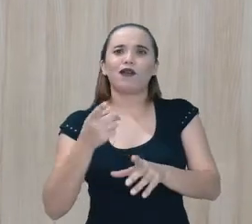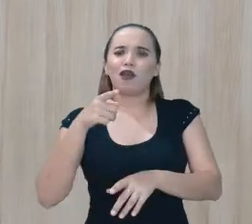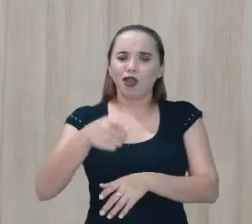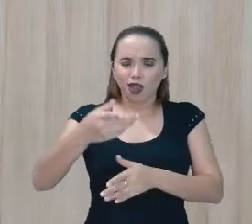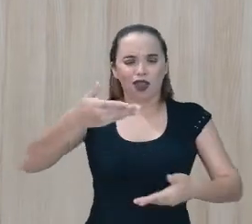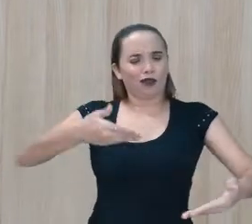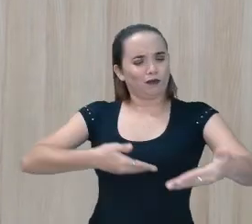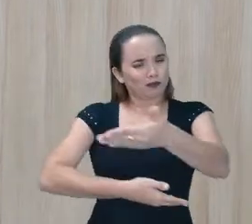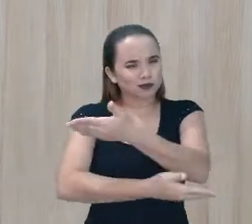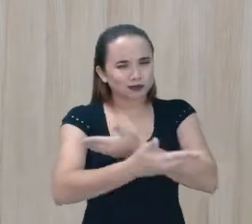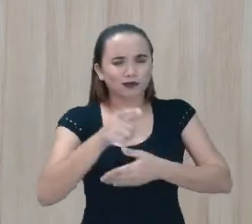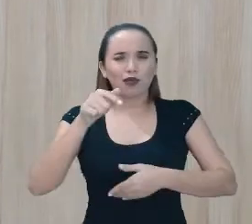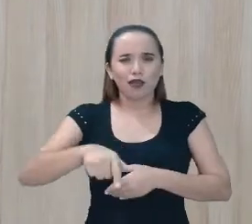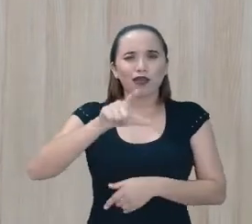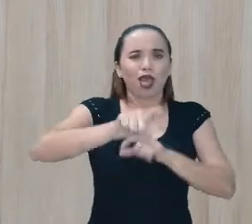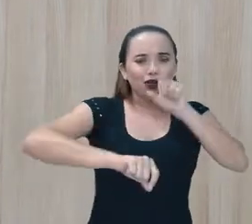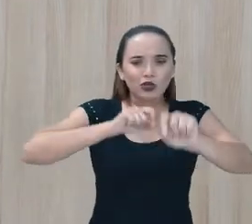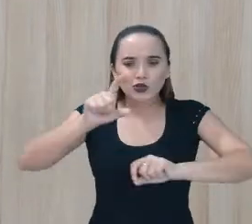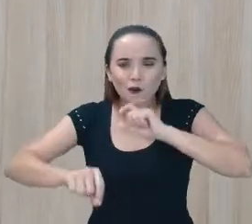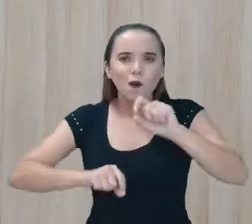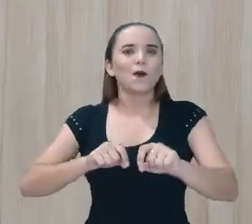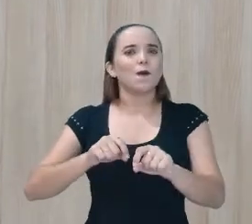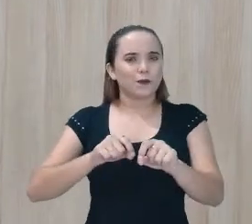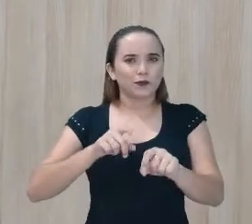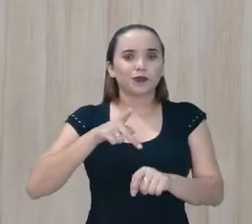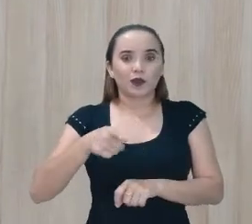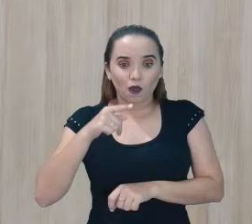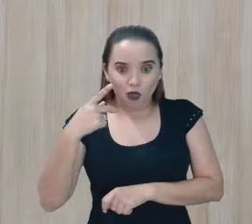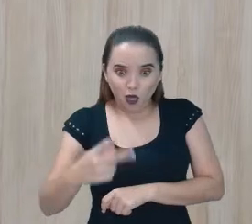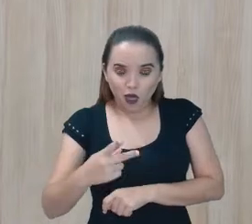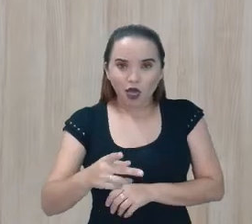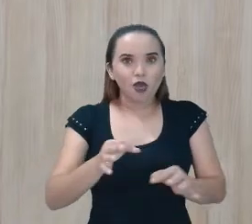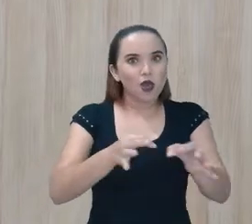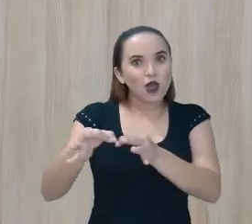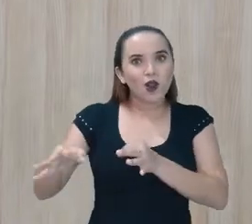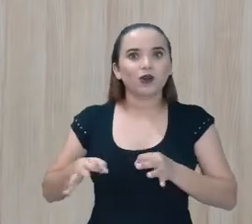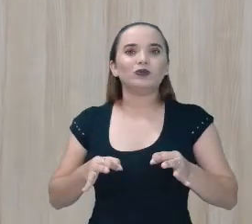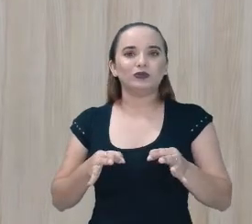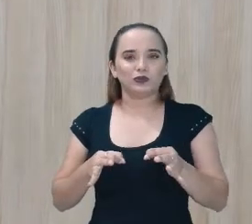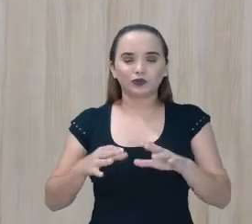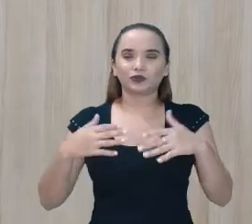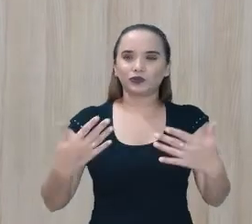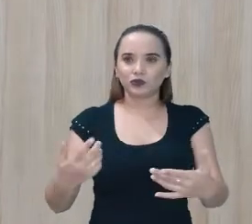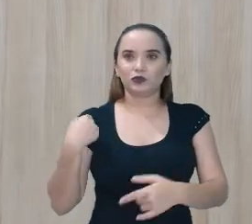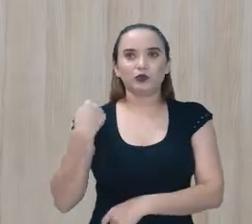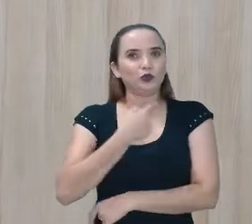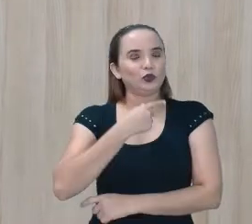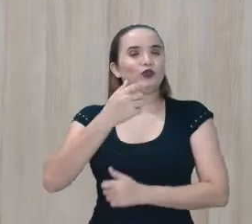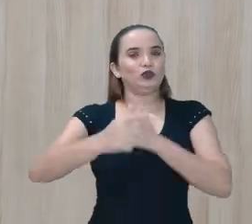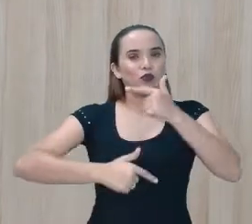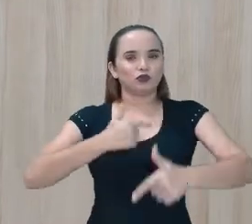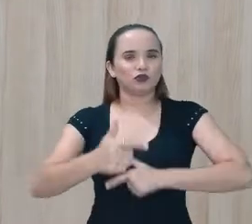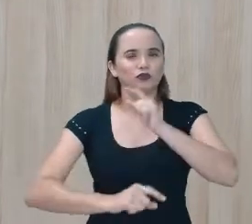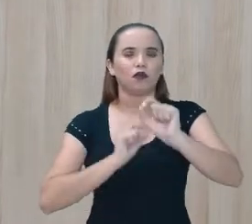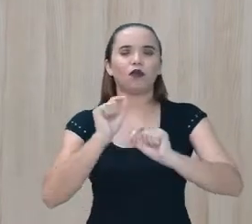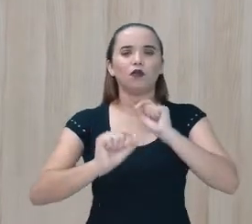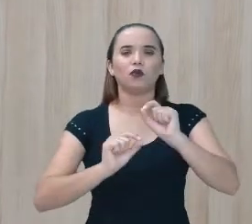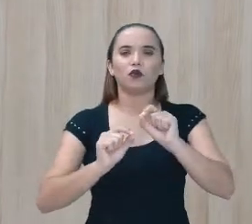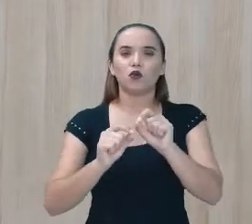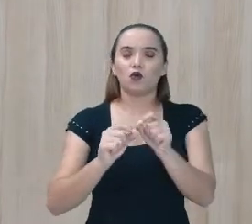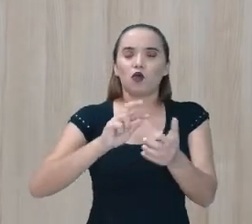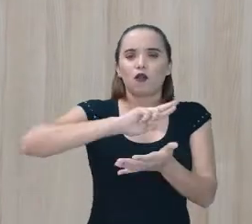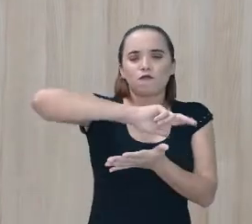ele separou, selecionou. Então, aí estamos trabalhando uma gama